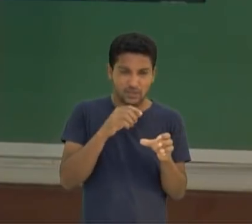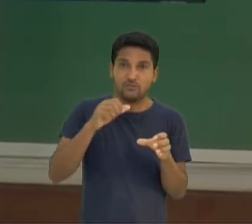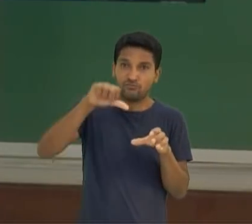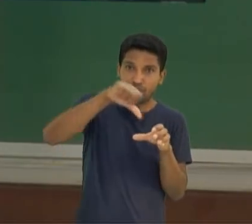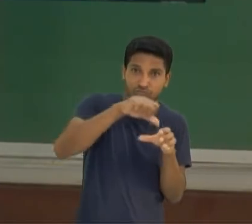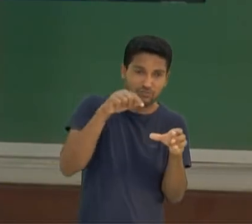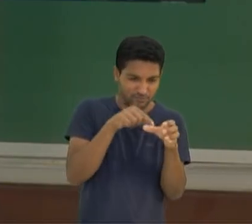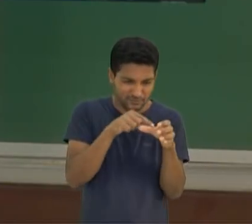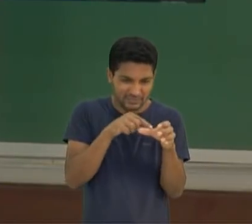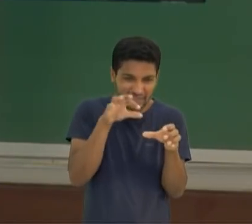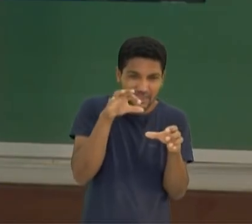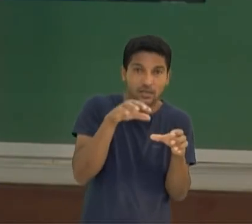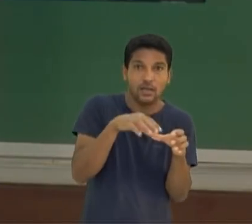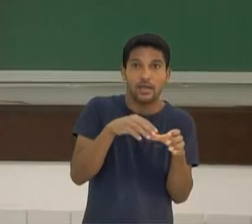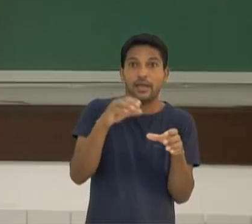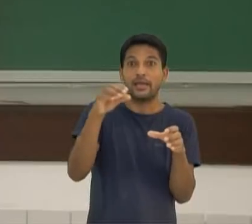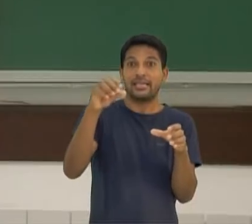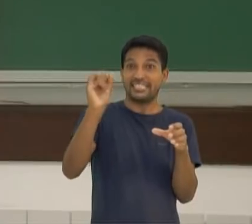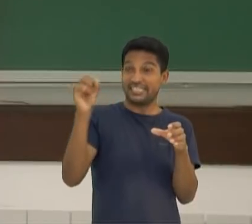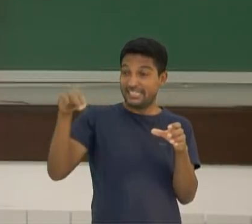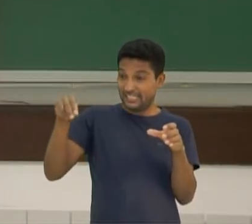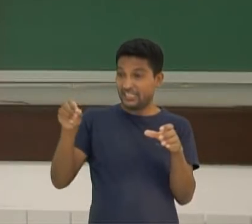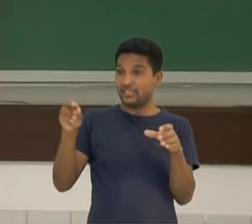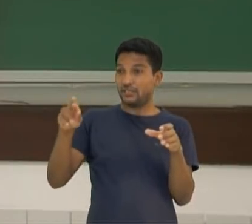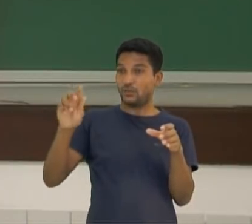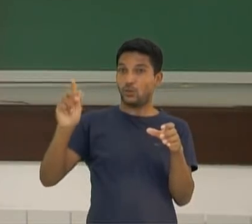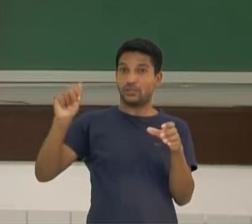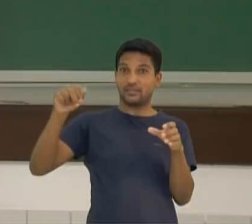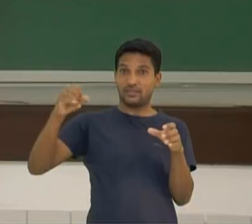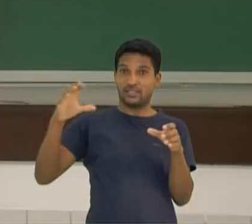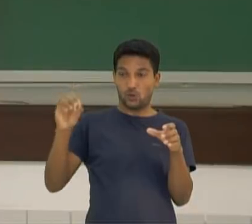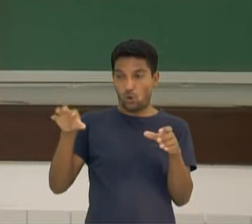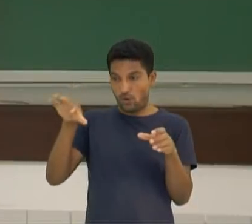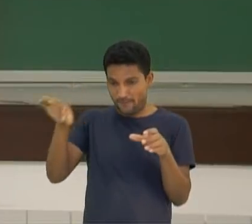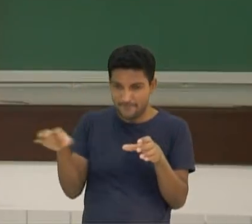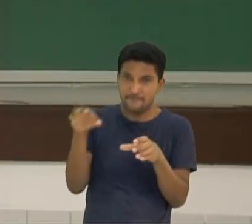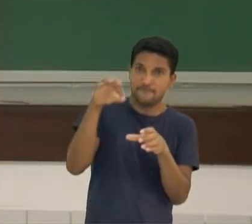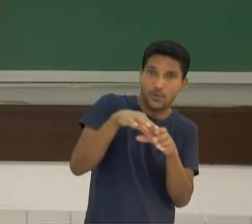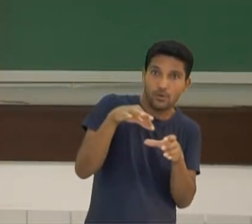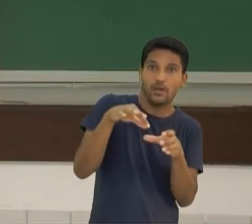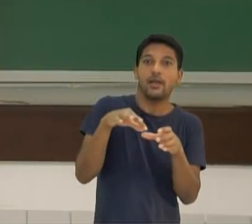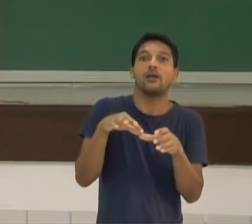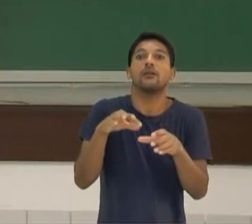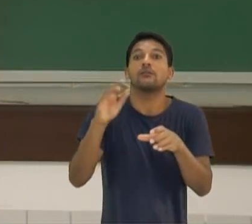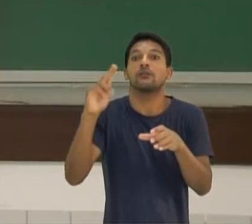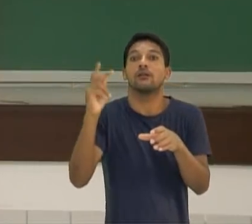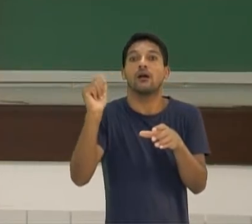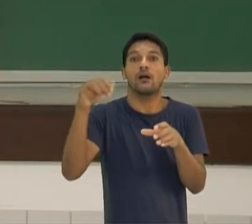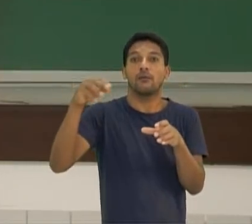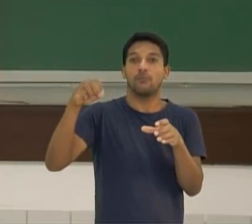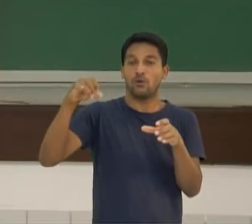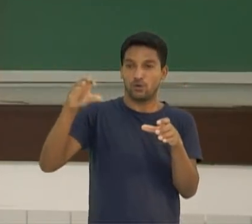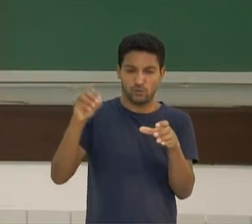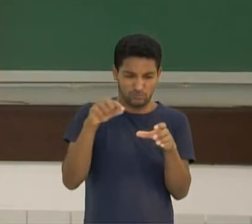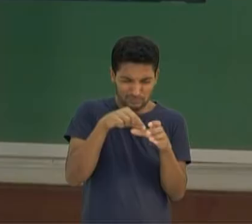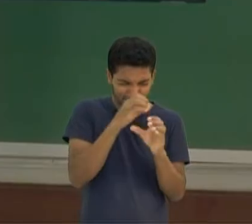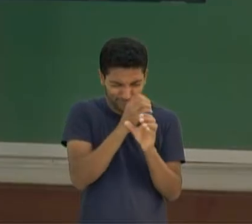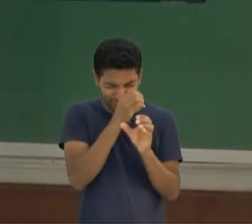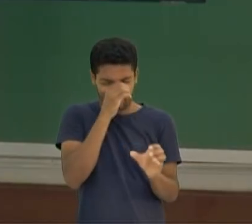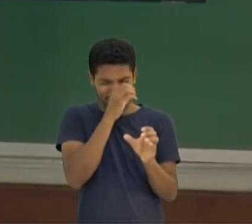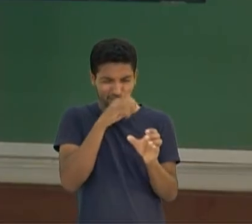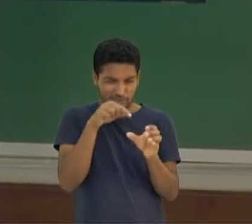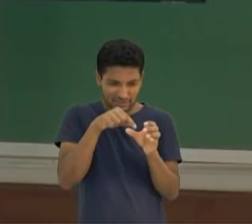Sim, ele pegou um composto inorgânico, que era o cianato de amônio, e tcharam, produziu a ureia,